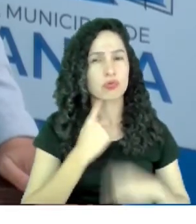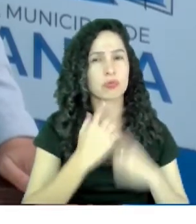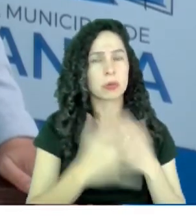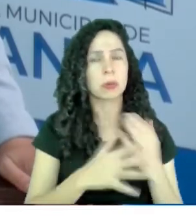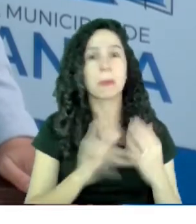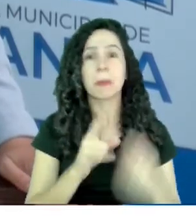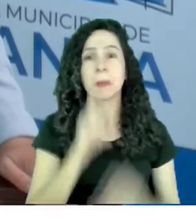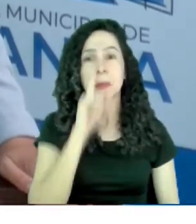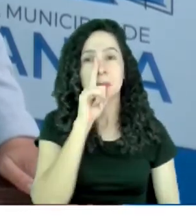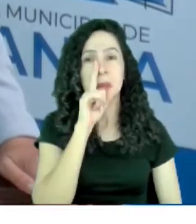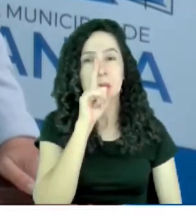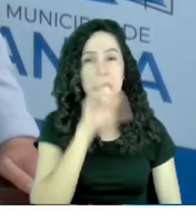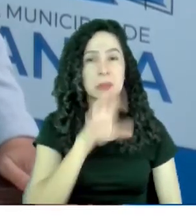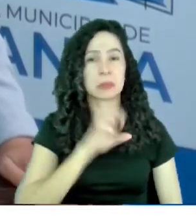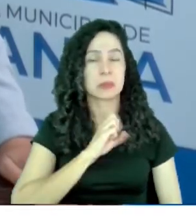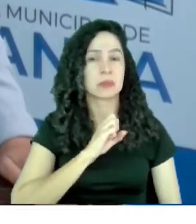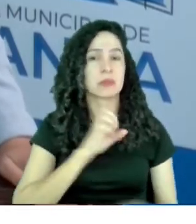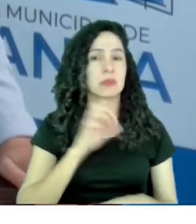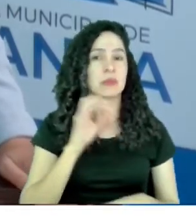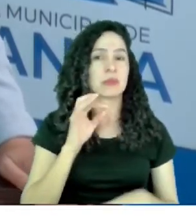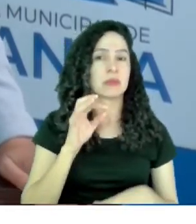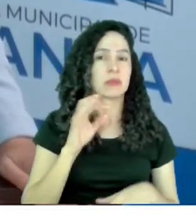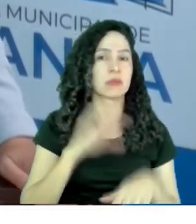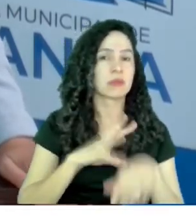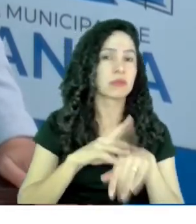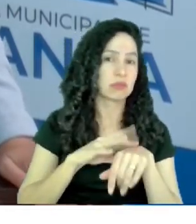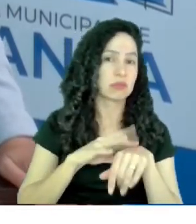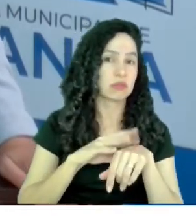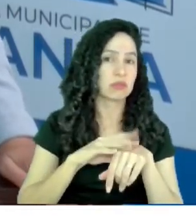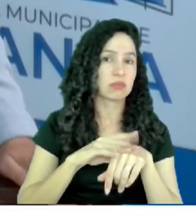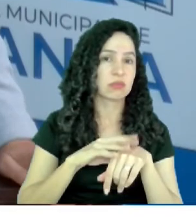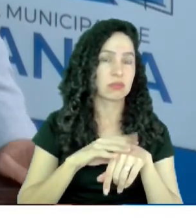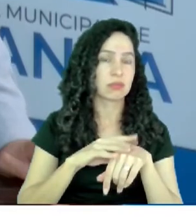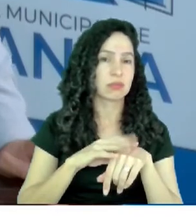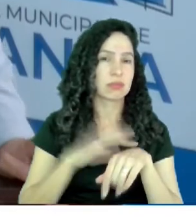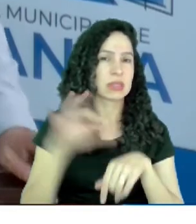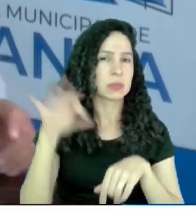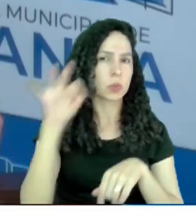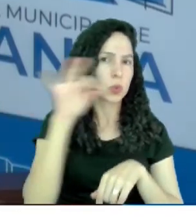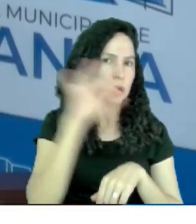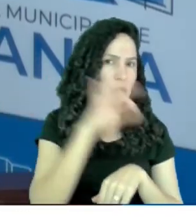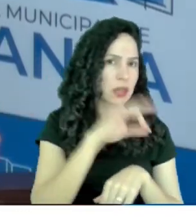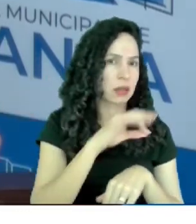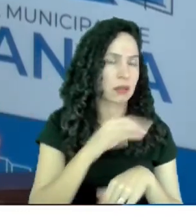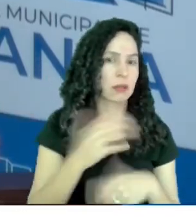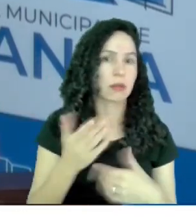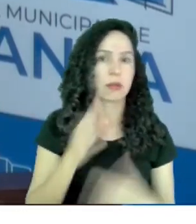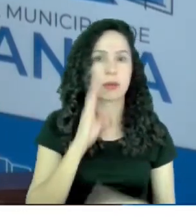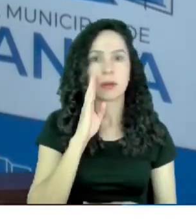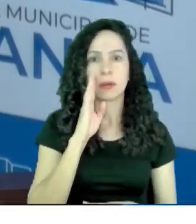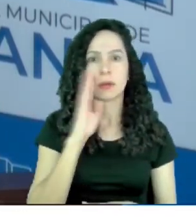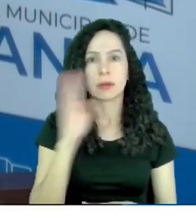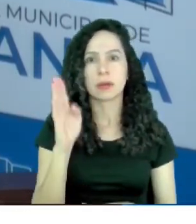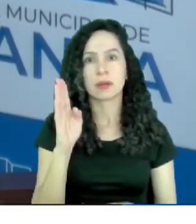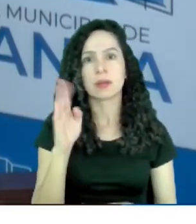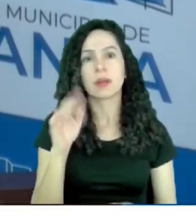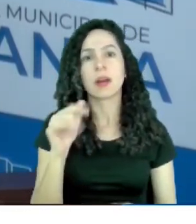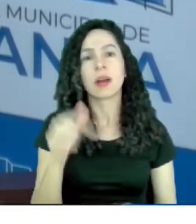insetos, e principalmente nesse momento aí que as pessoas estão deixando de